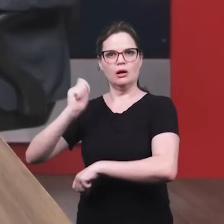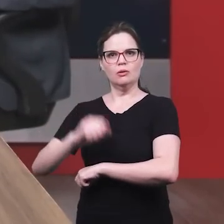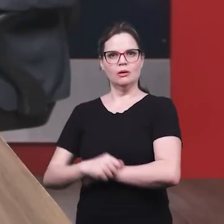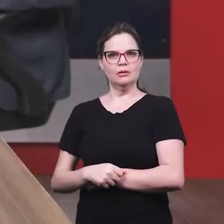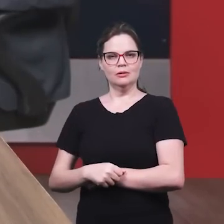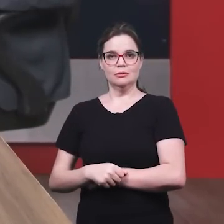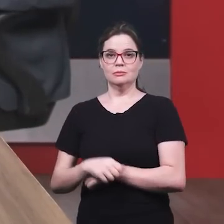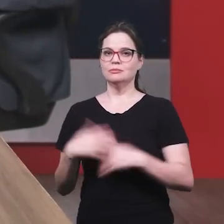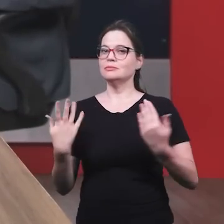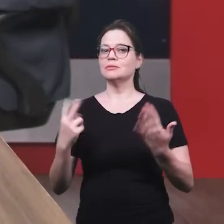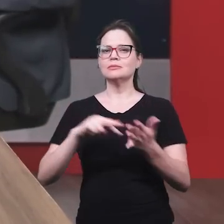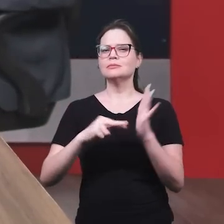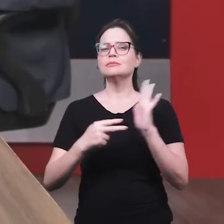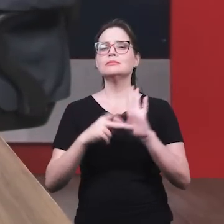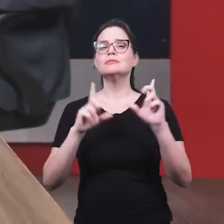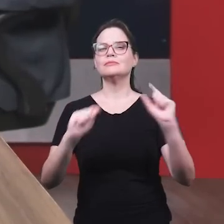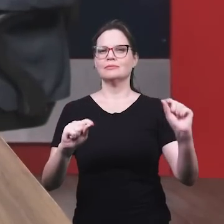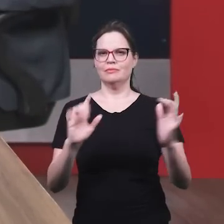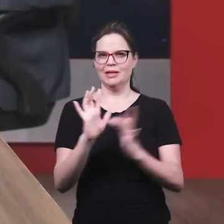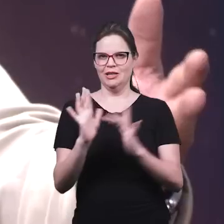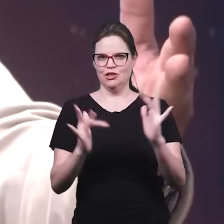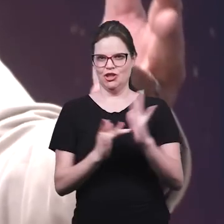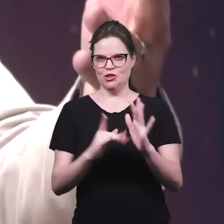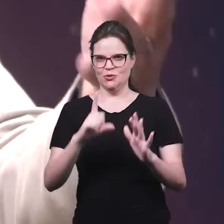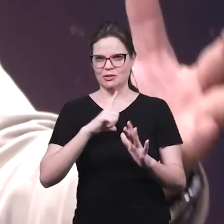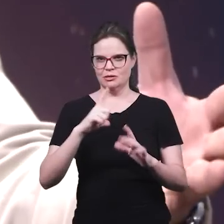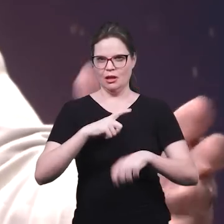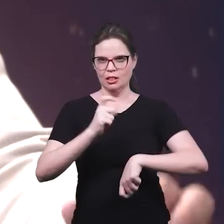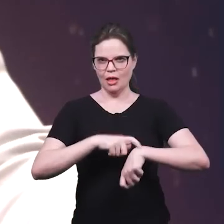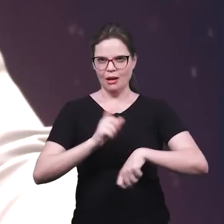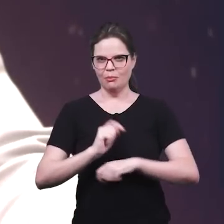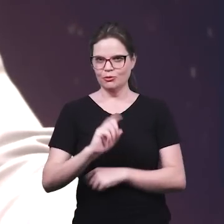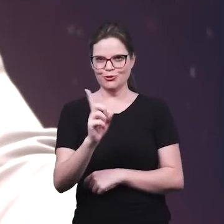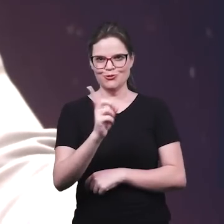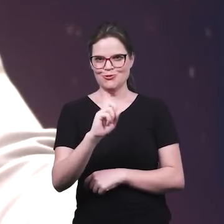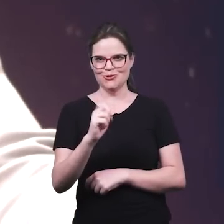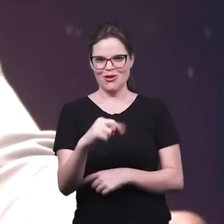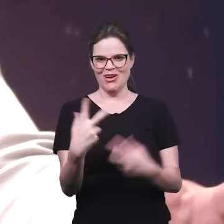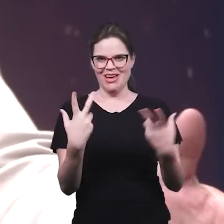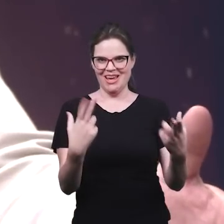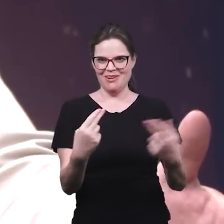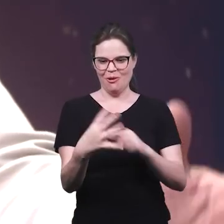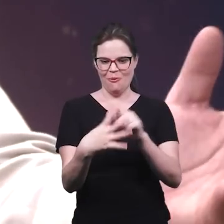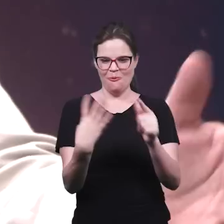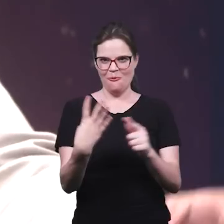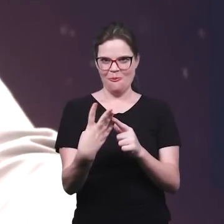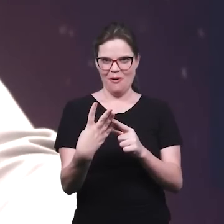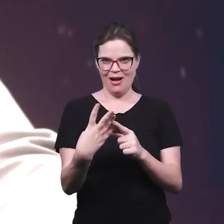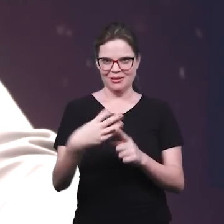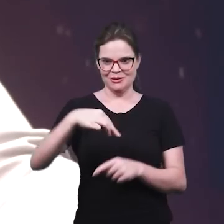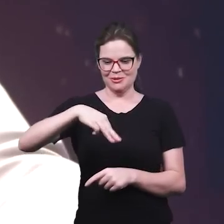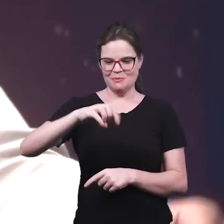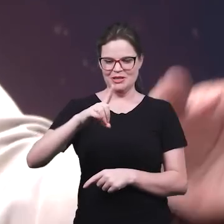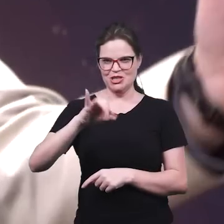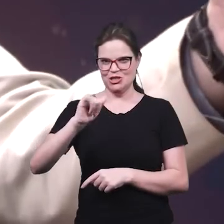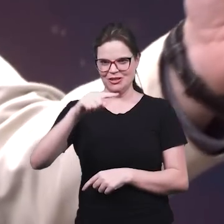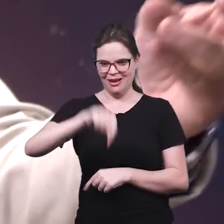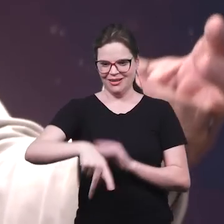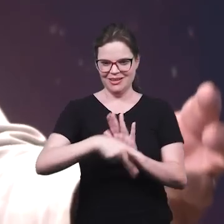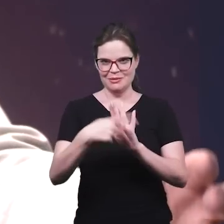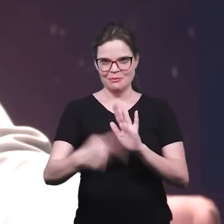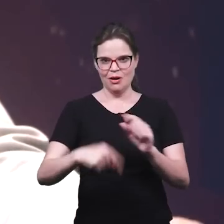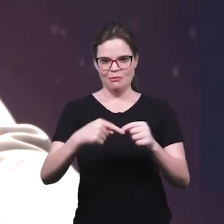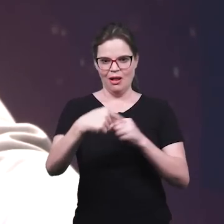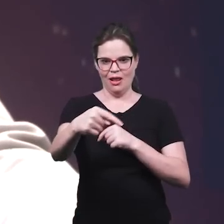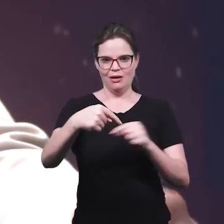está preso às 4 medidas desse universo. Não está preso ao tempo crônico. Ao tempo nem ao espaço. Ali não tinha